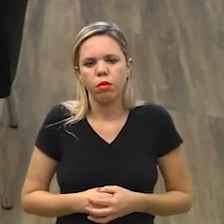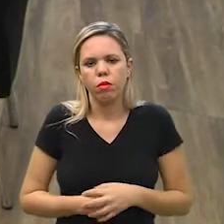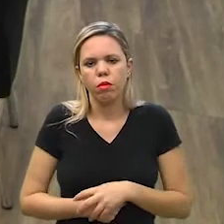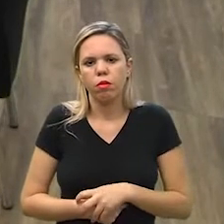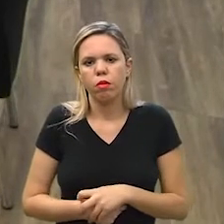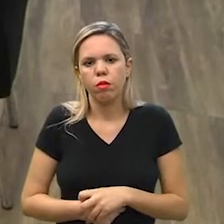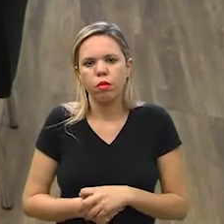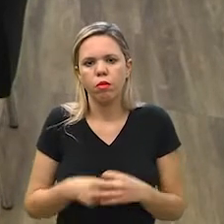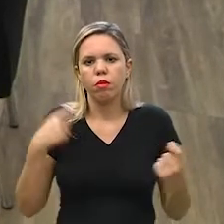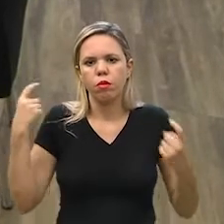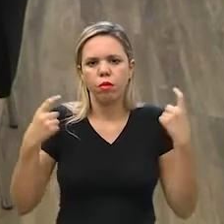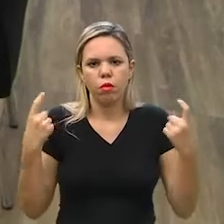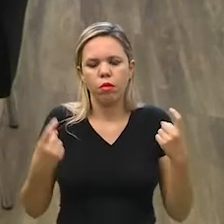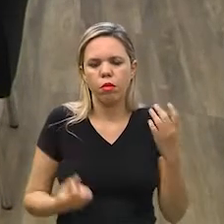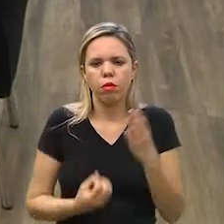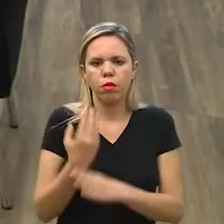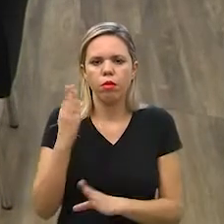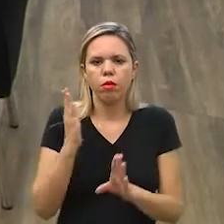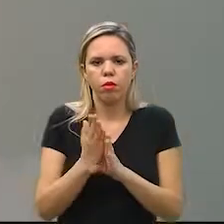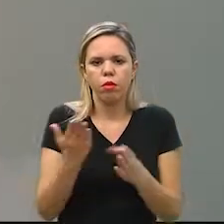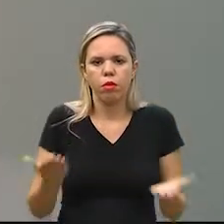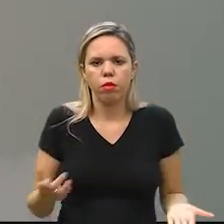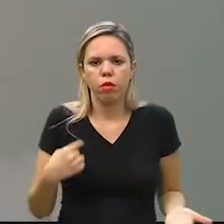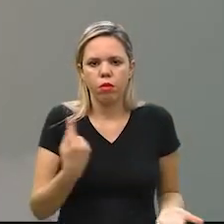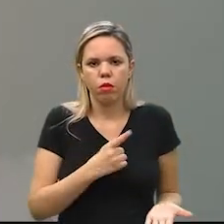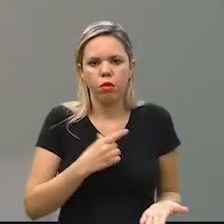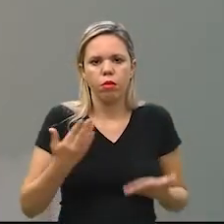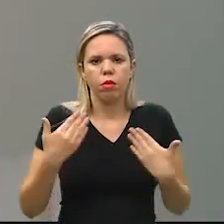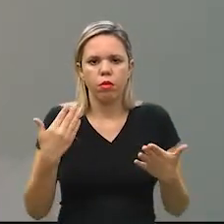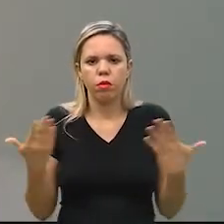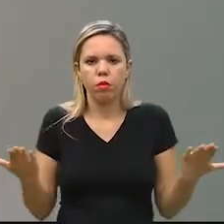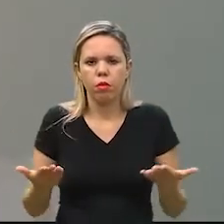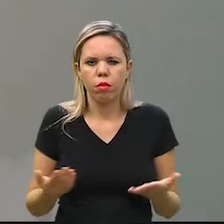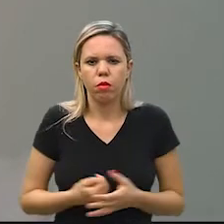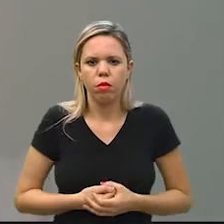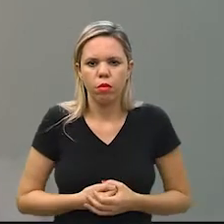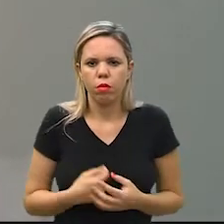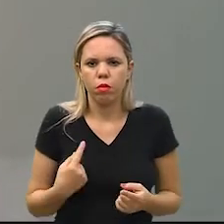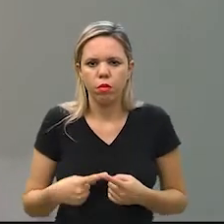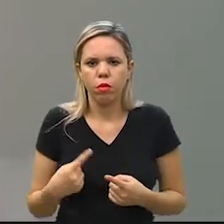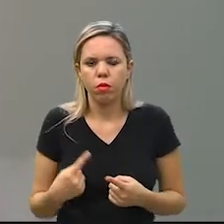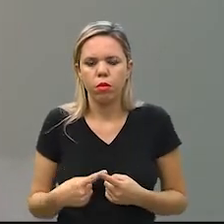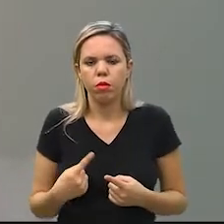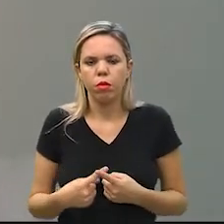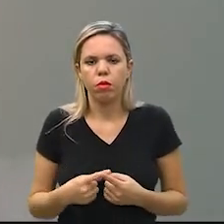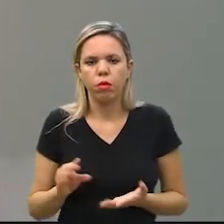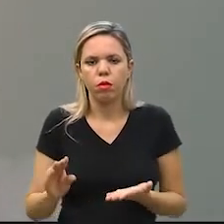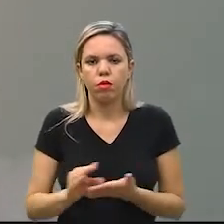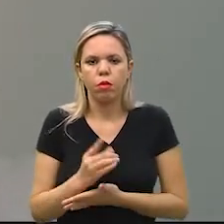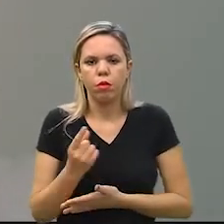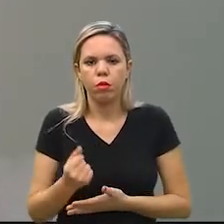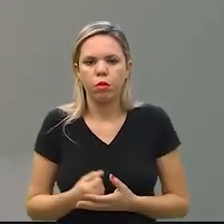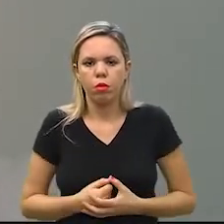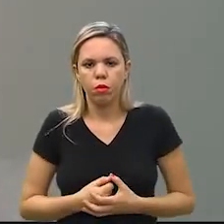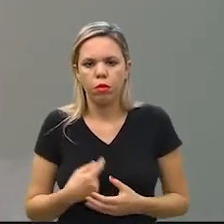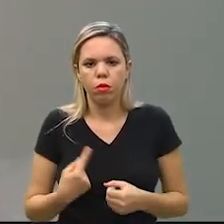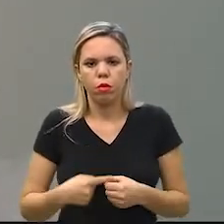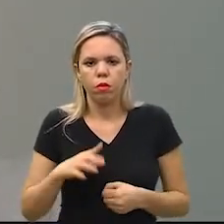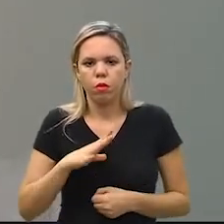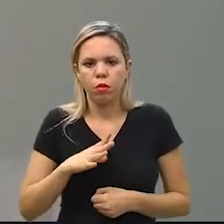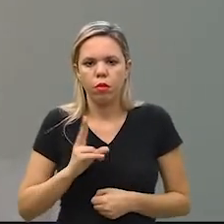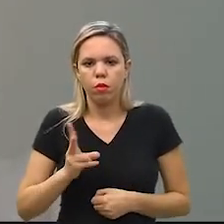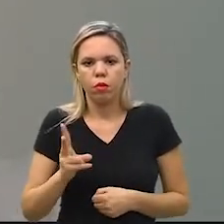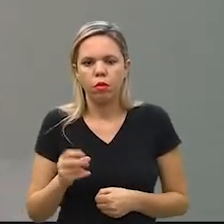Essa preocupação vem de encontro com o que nós estamos debatendo hoje, porque as finanças do município elas